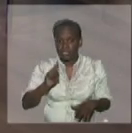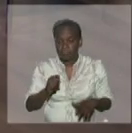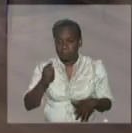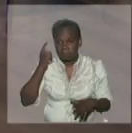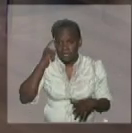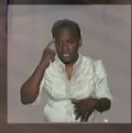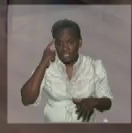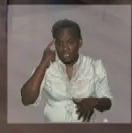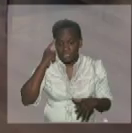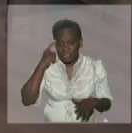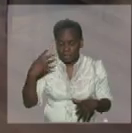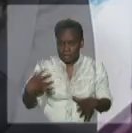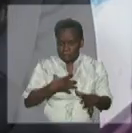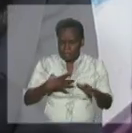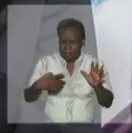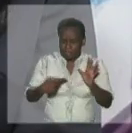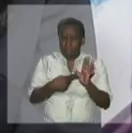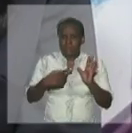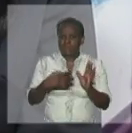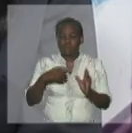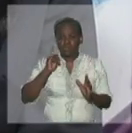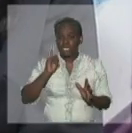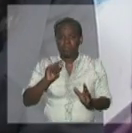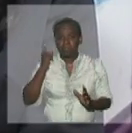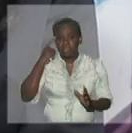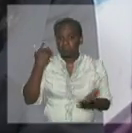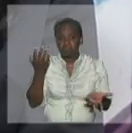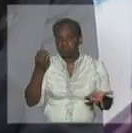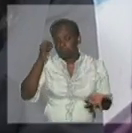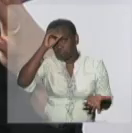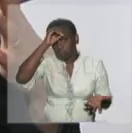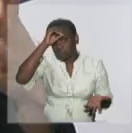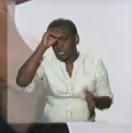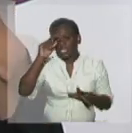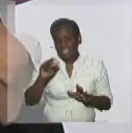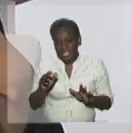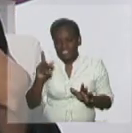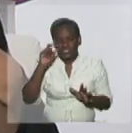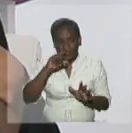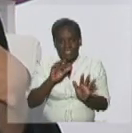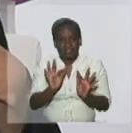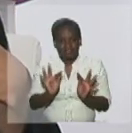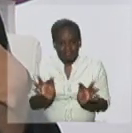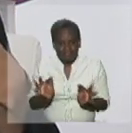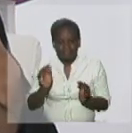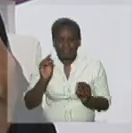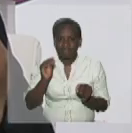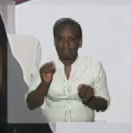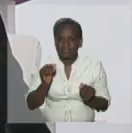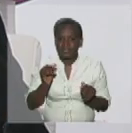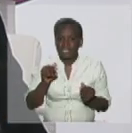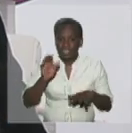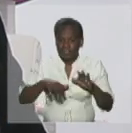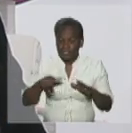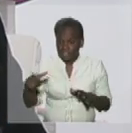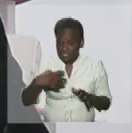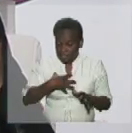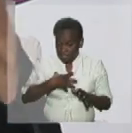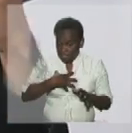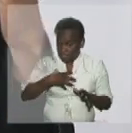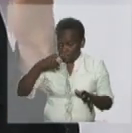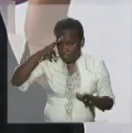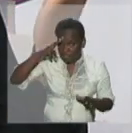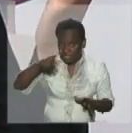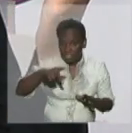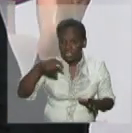entendeu? Dimensão do que aquilo vai atingir no outro. Isso, então eu acho que assim, isso é muito delicado, né? Às vezes algo que para você é muito